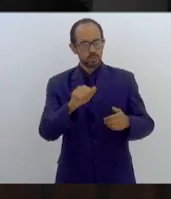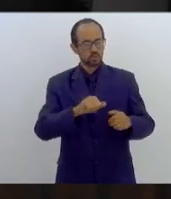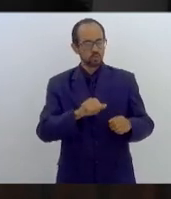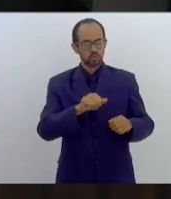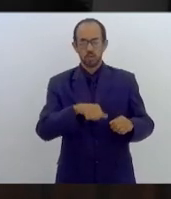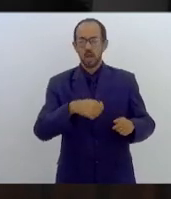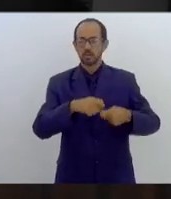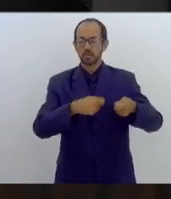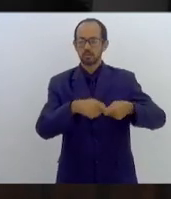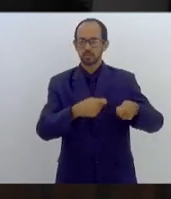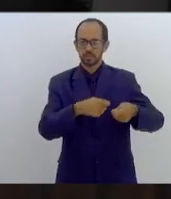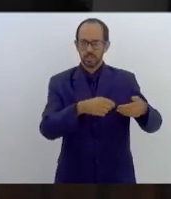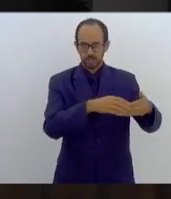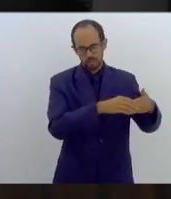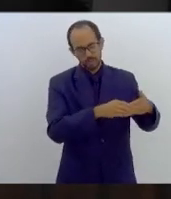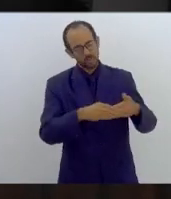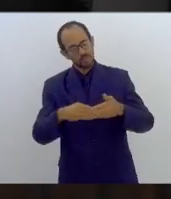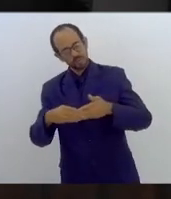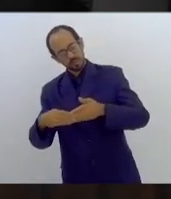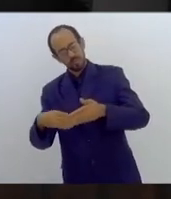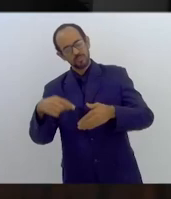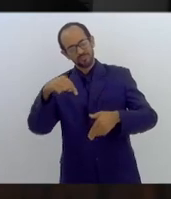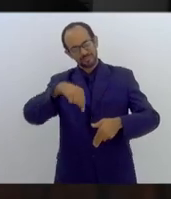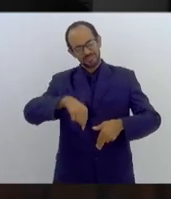nosso homenageado aqui até a mesa, por favor.